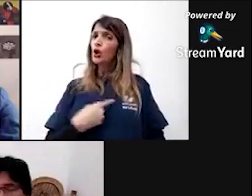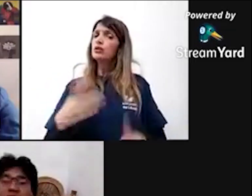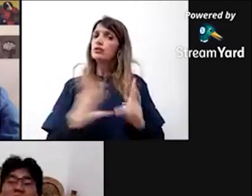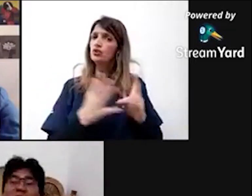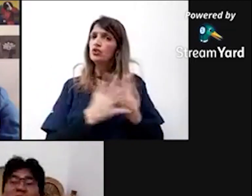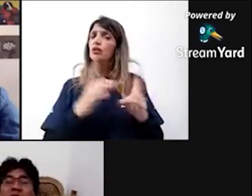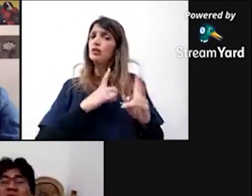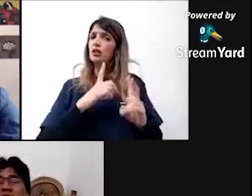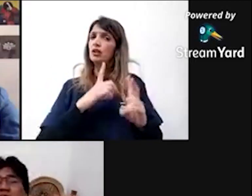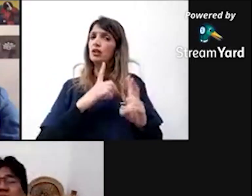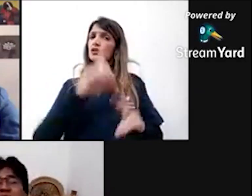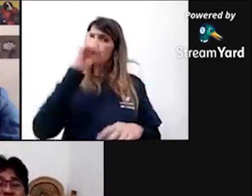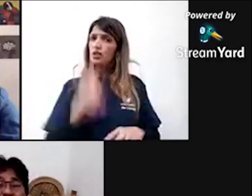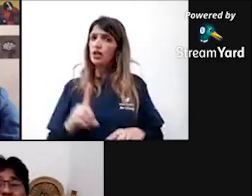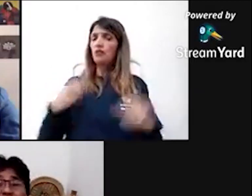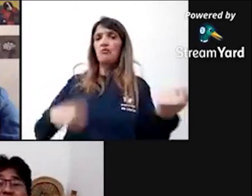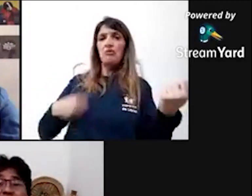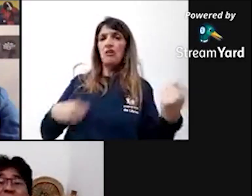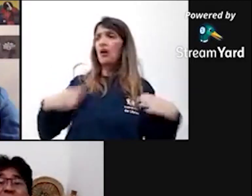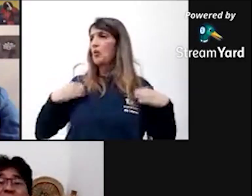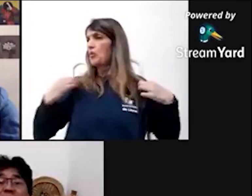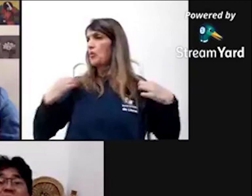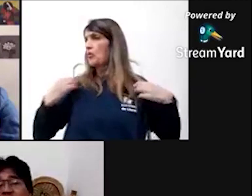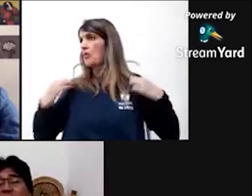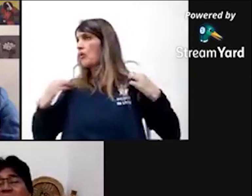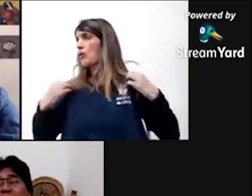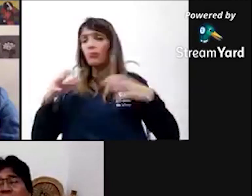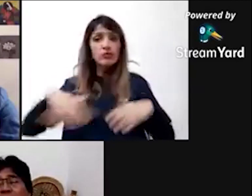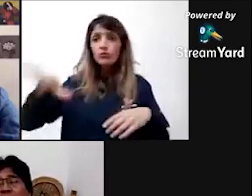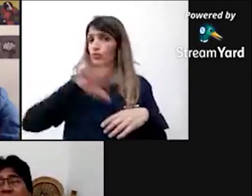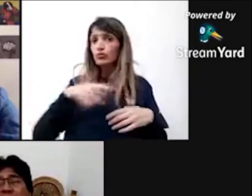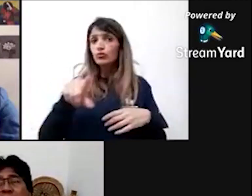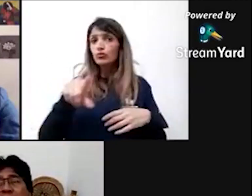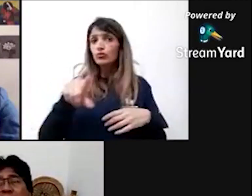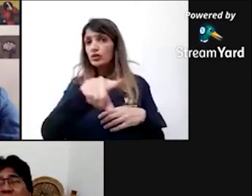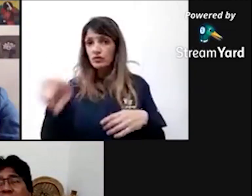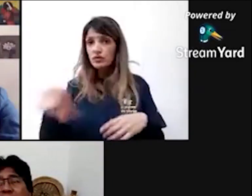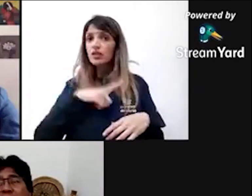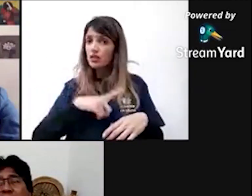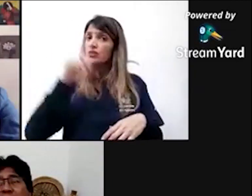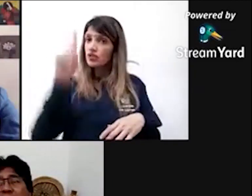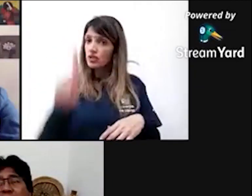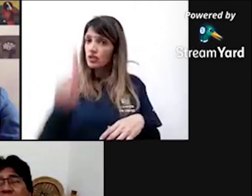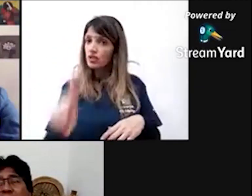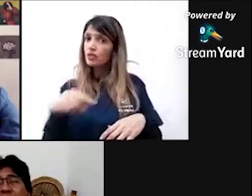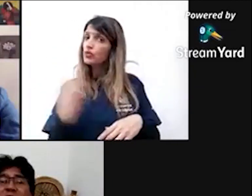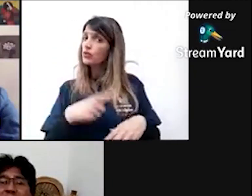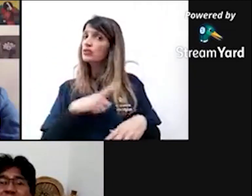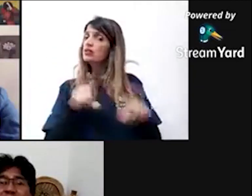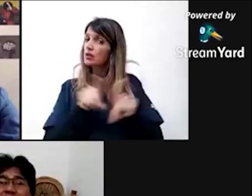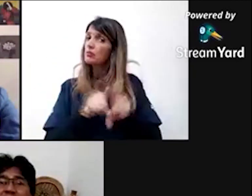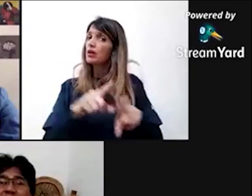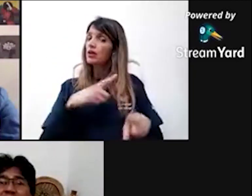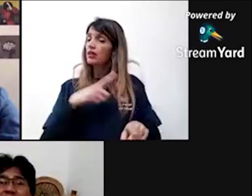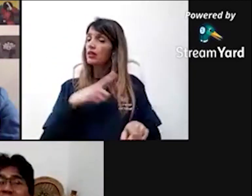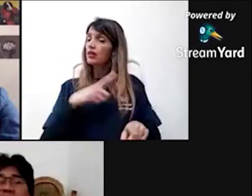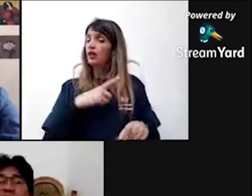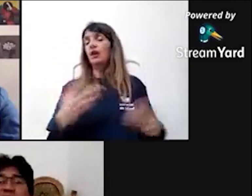tudo, o violão, tudo que a gente tiver possibilidade, vai estar. Então, nós